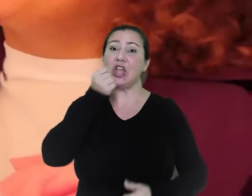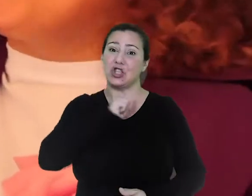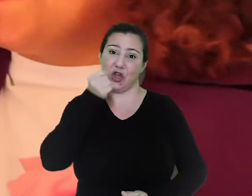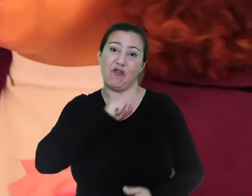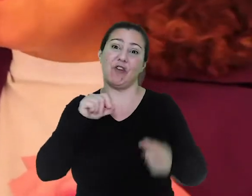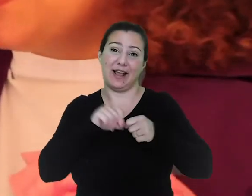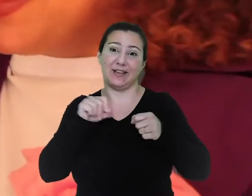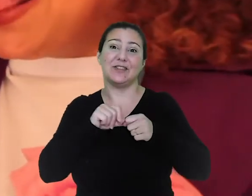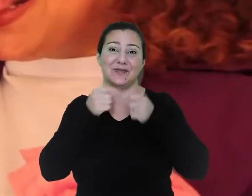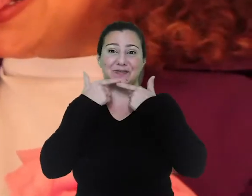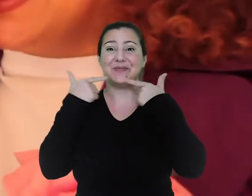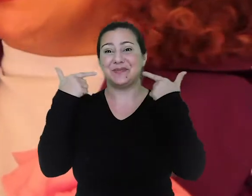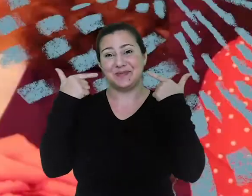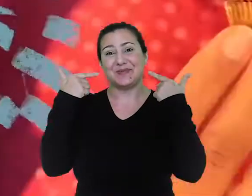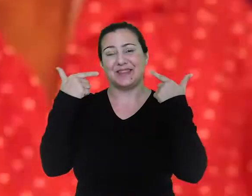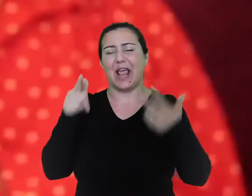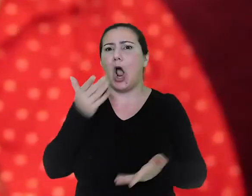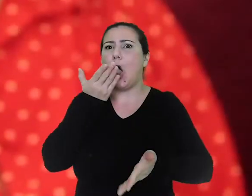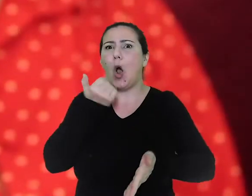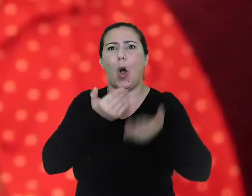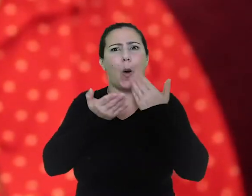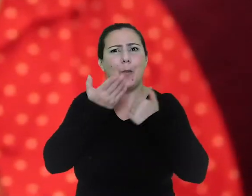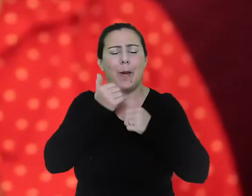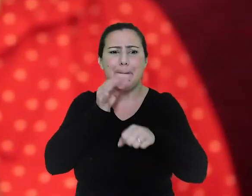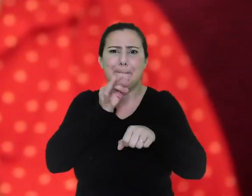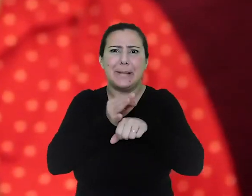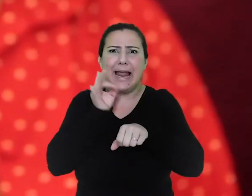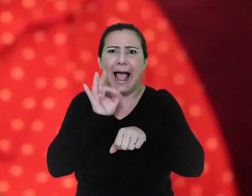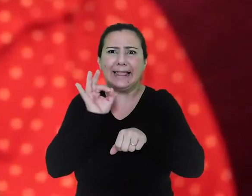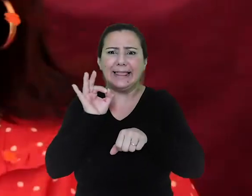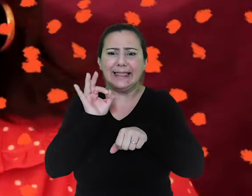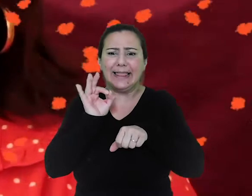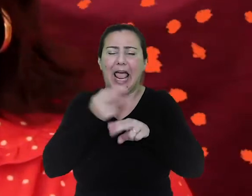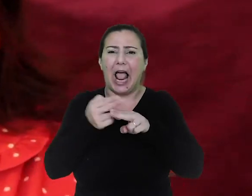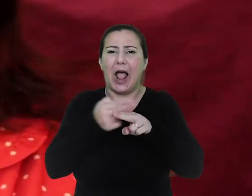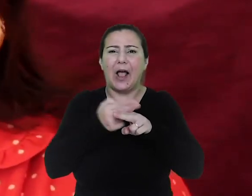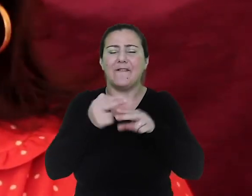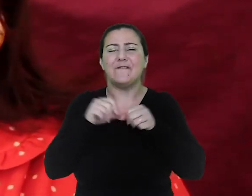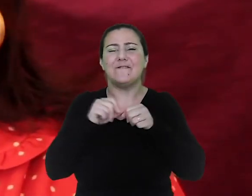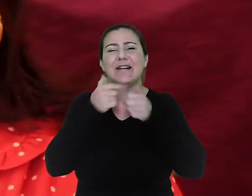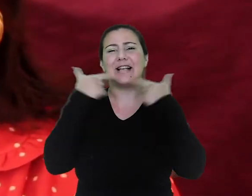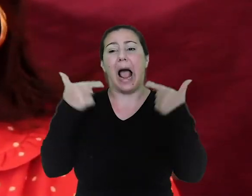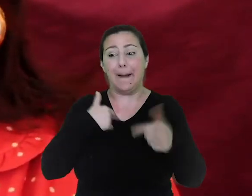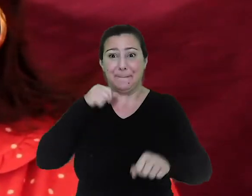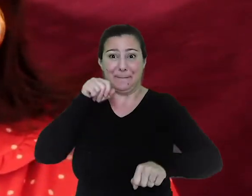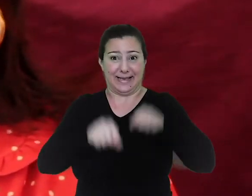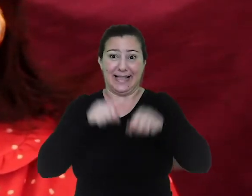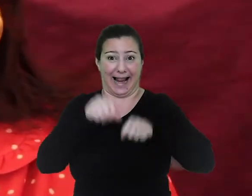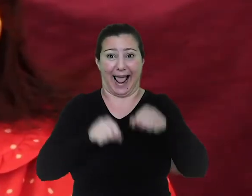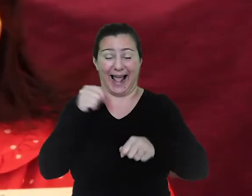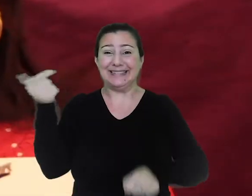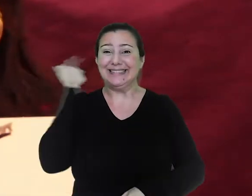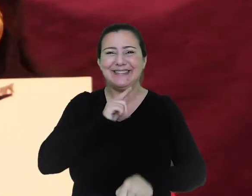sorvete me faz sorrir comer um brigadeiro é minha bicicleta que eu